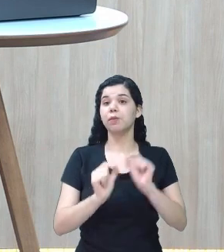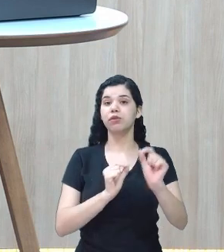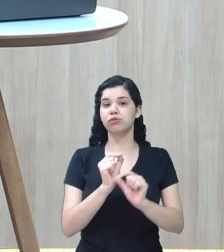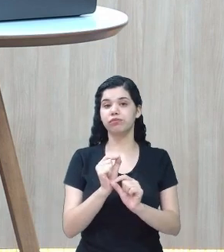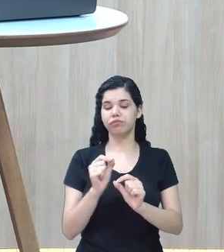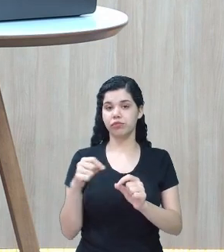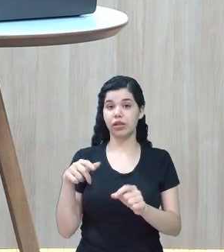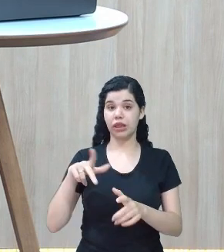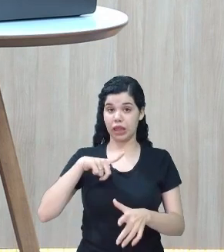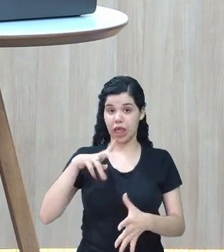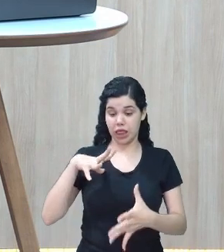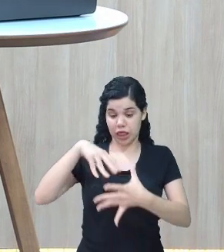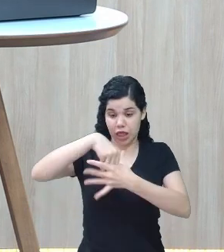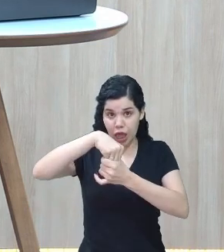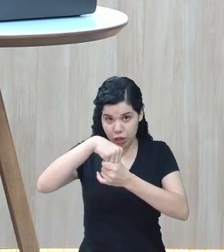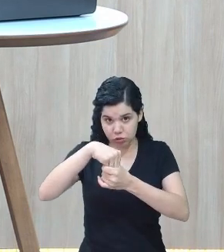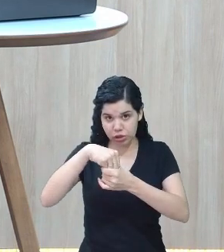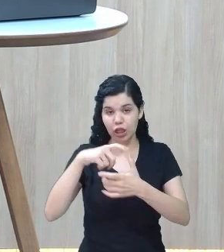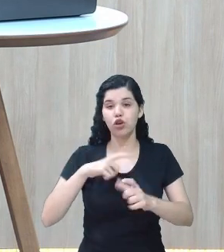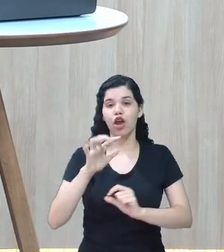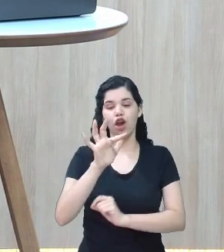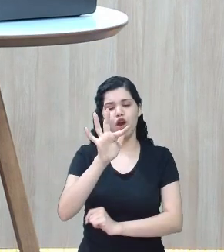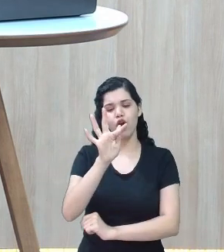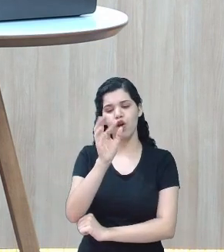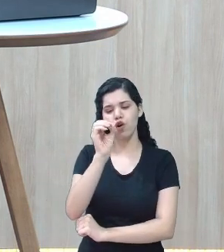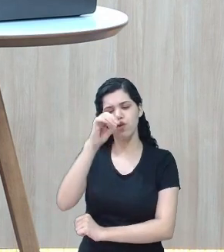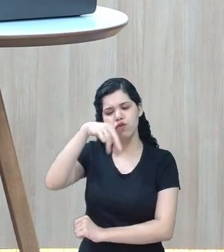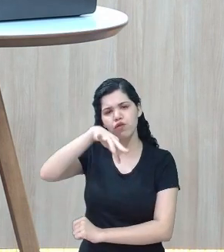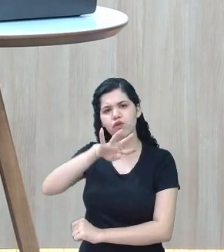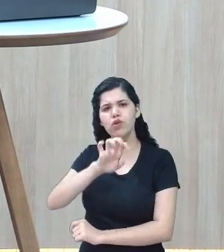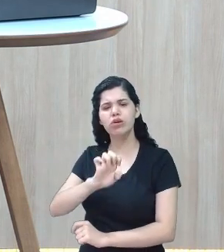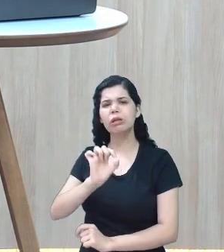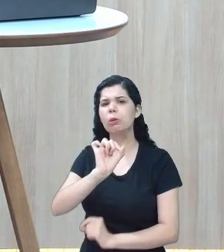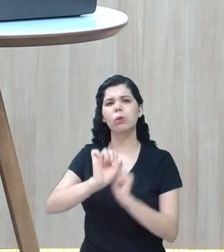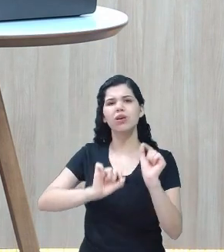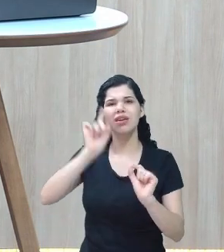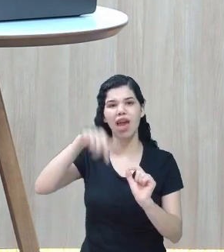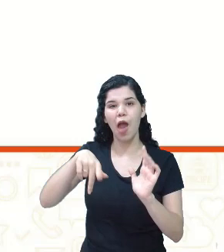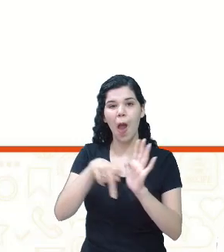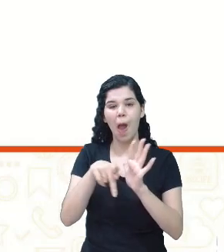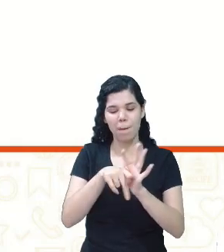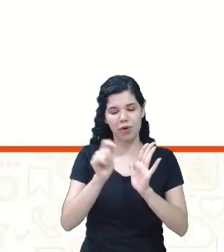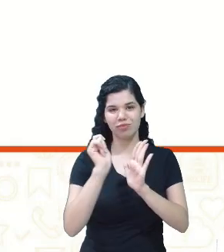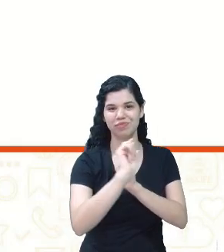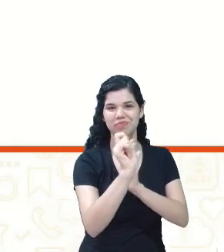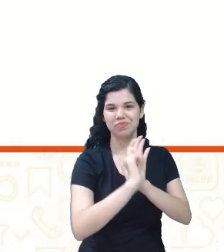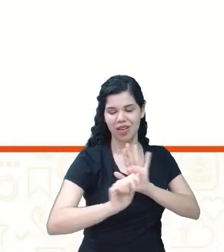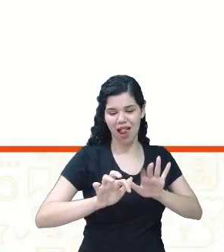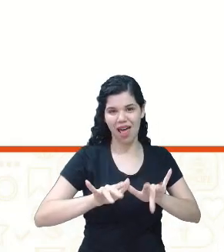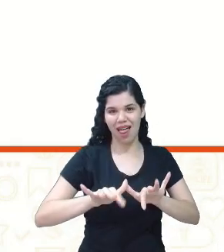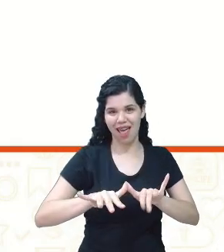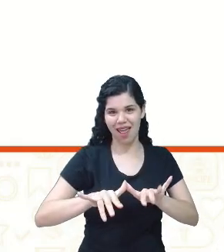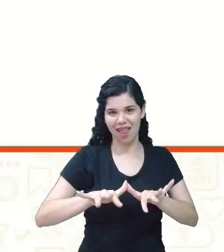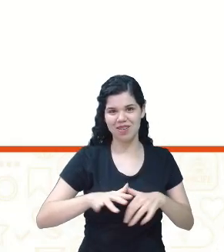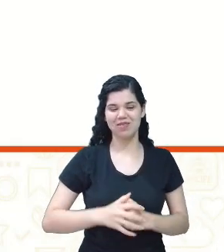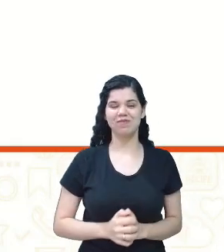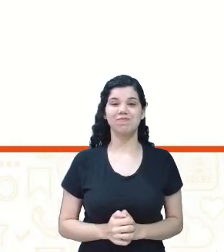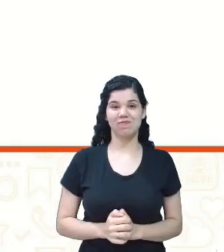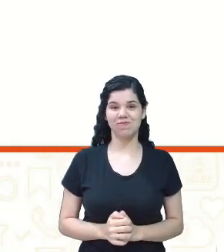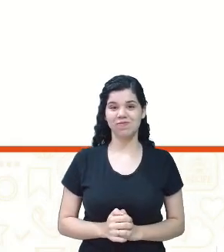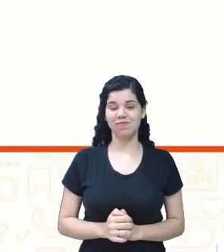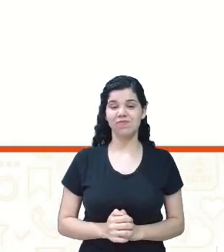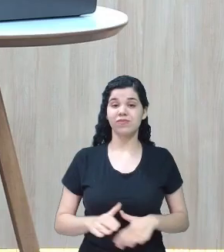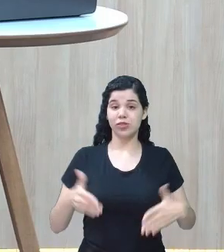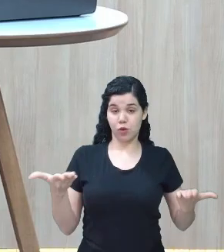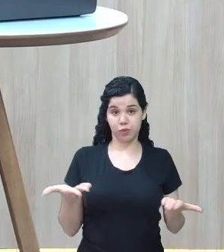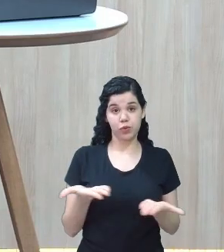Nesse hipertexto a gente vai falar de fonte. E o que seria a fonte, se não a caligrafia? Então, o